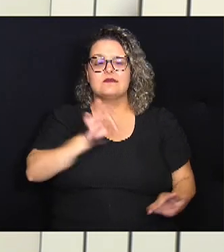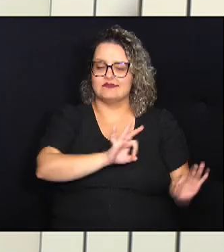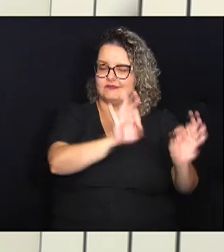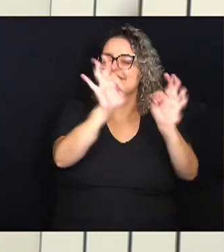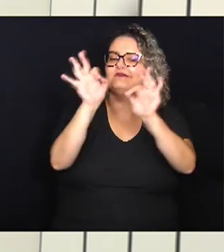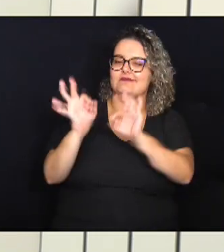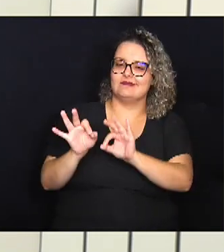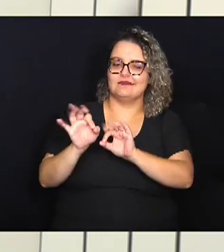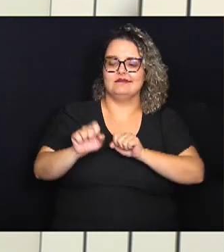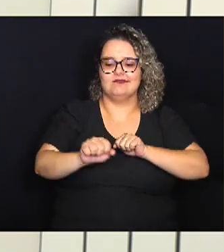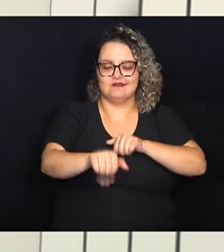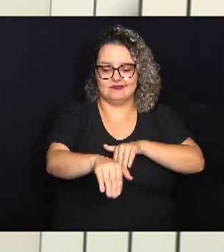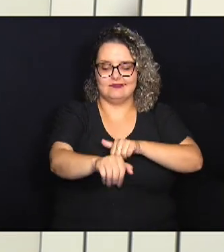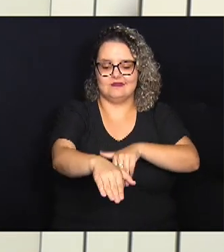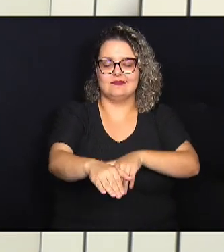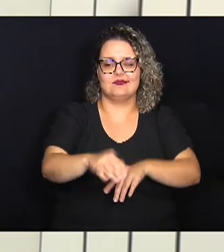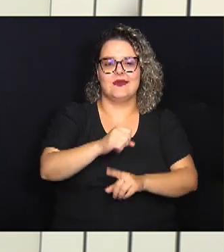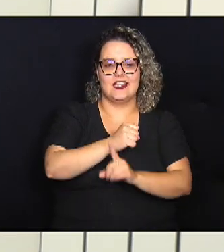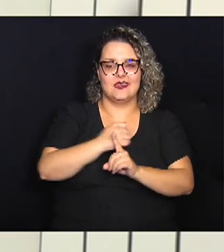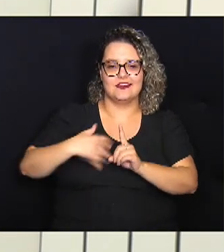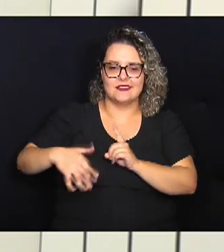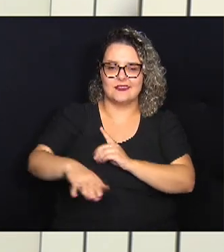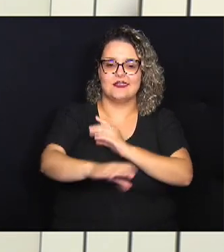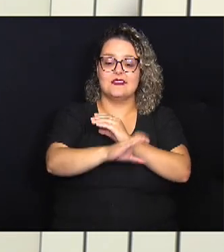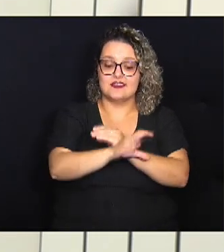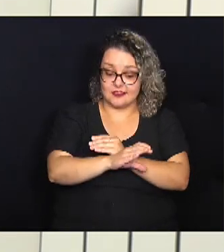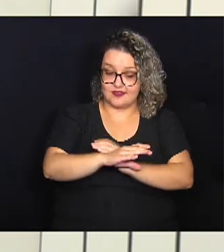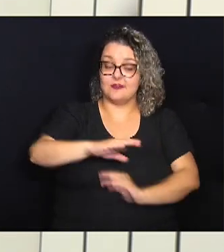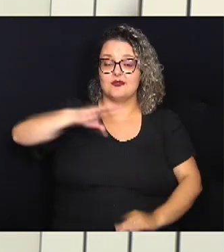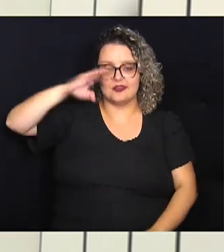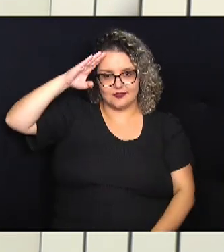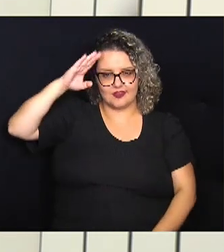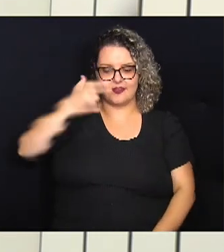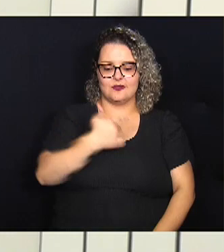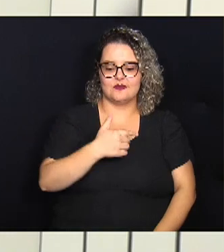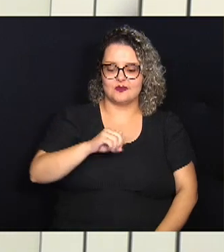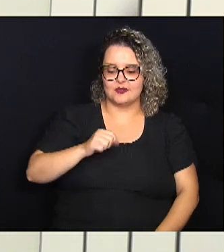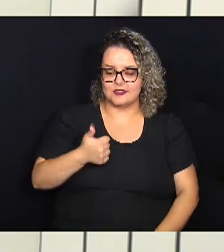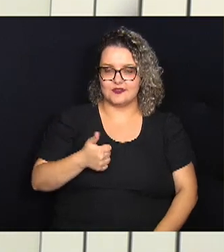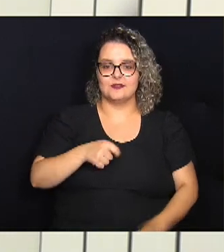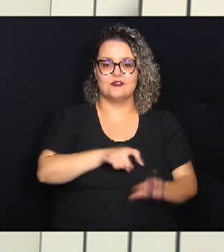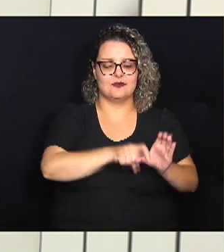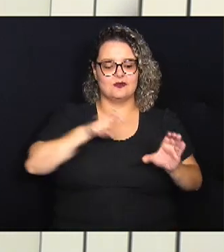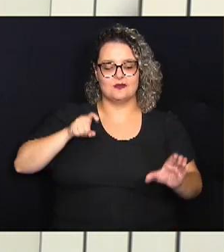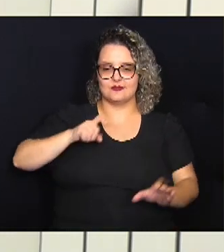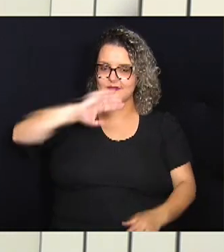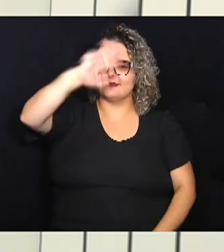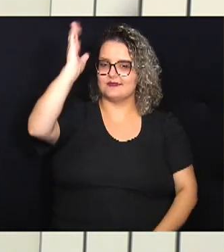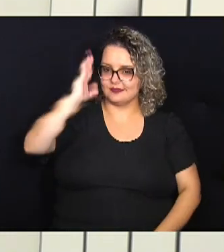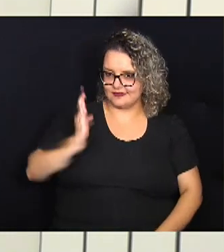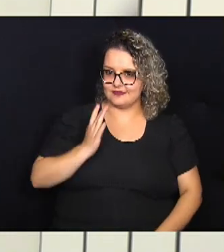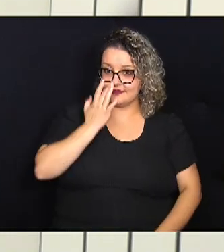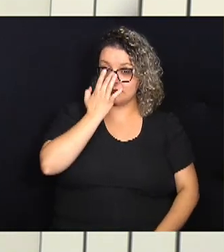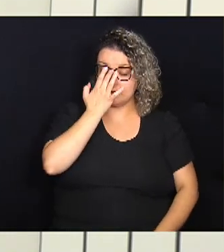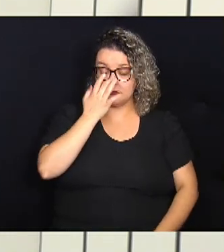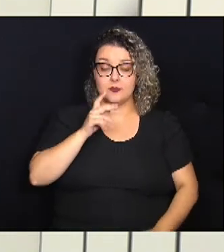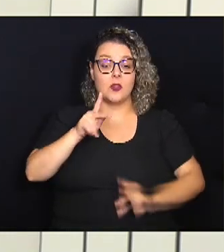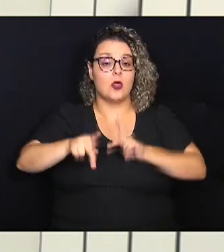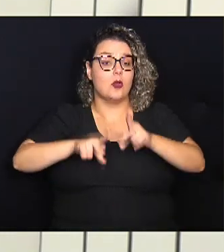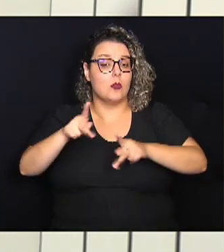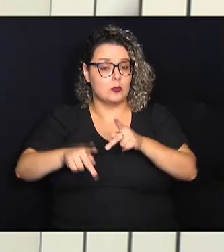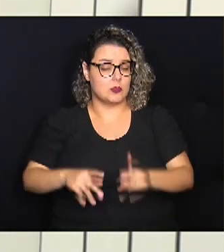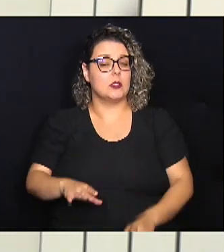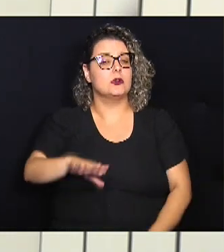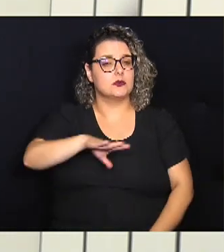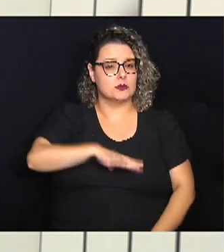de cívico-militar em comemoração aos 201 anos da independência do Brasil. Olha, e a população de Campinas